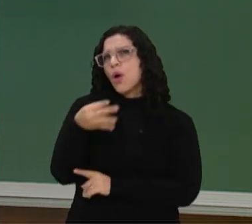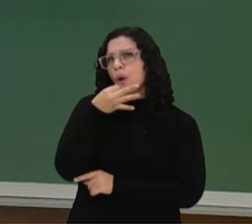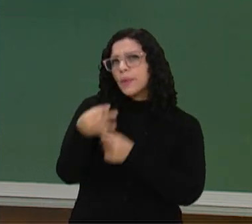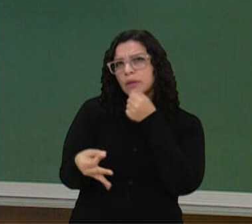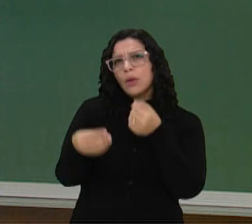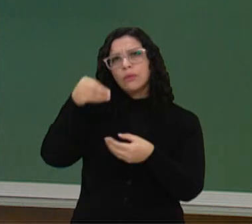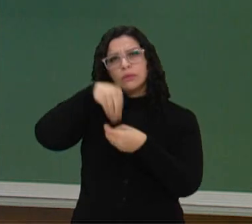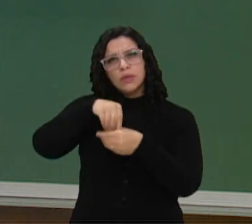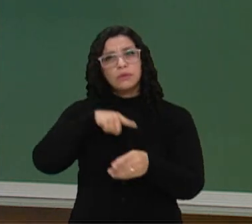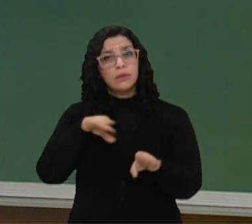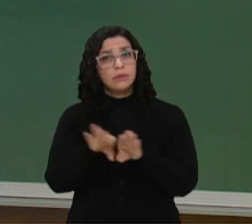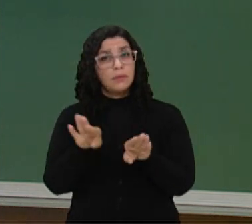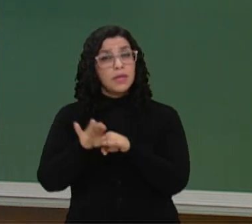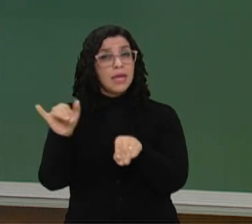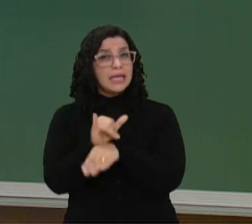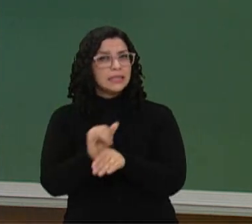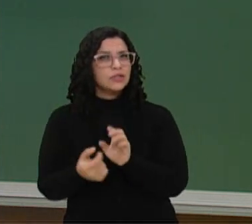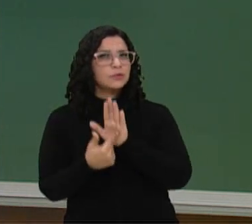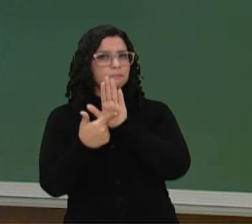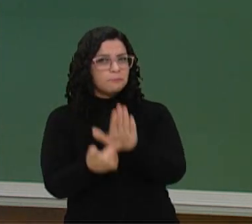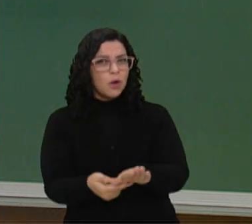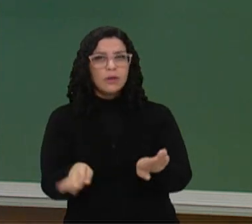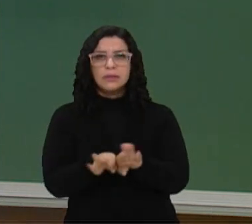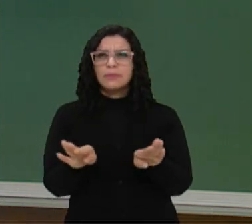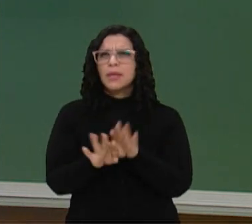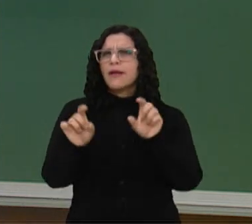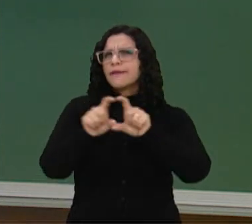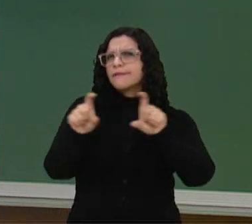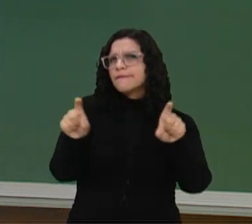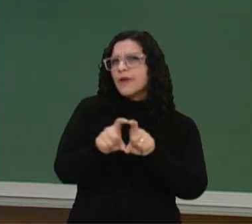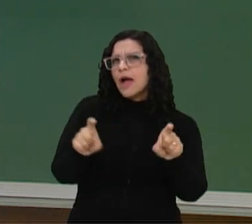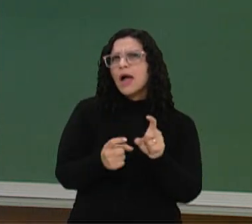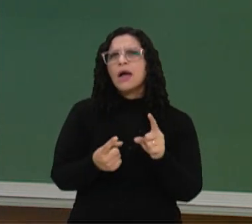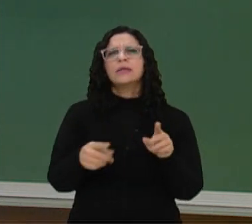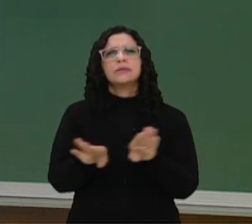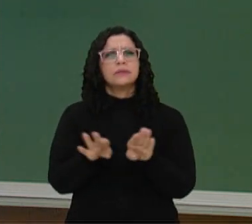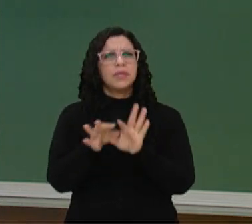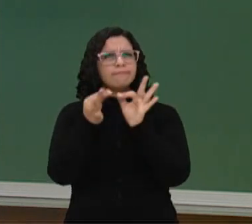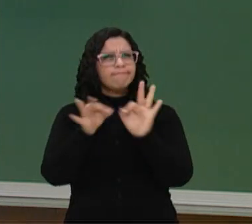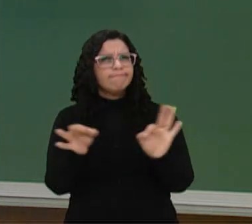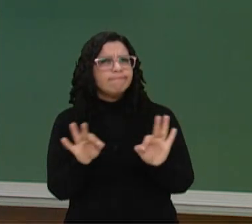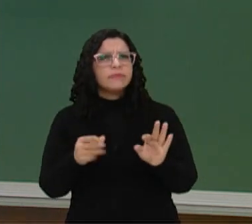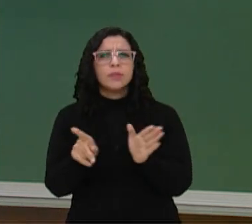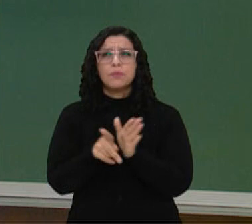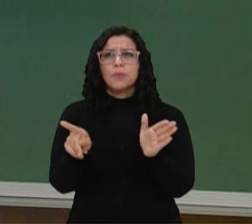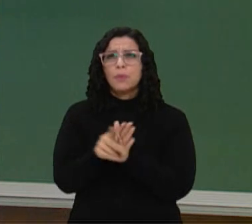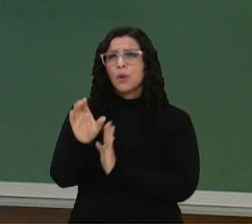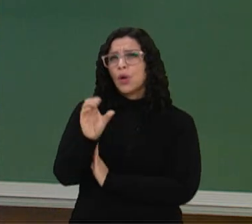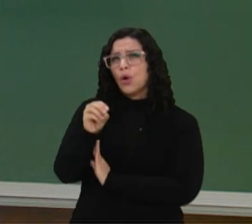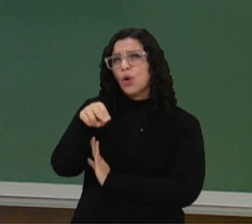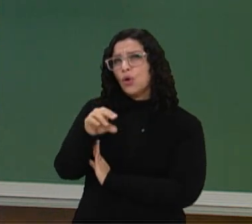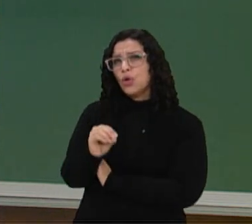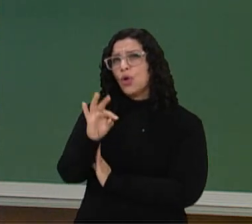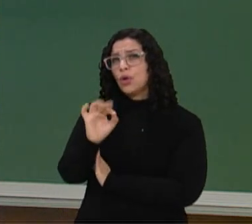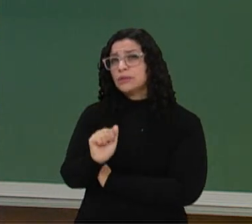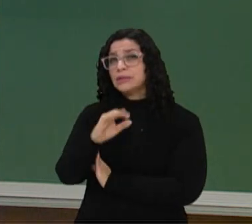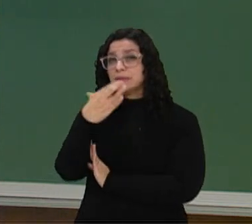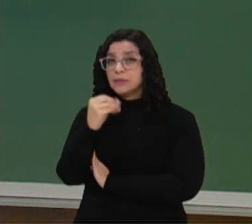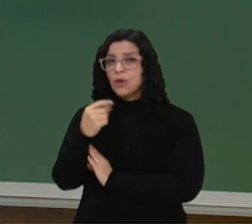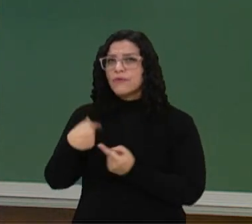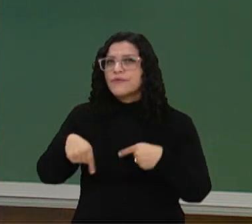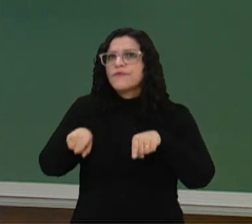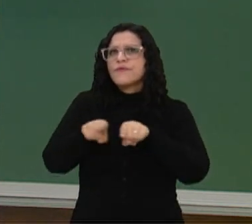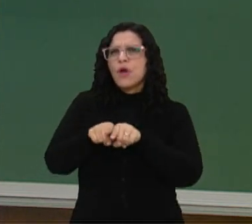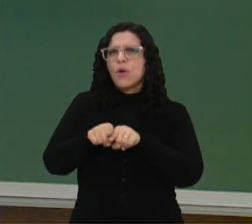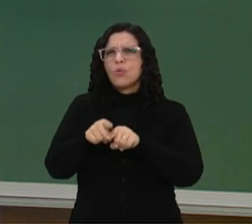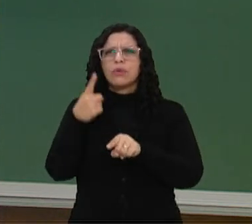argumentativos, seus recursos expressivos, o emprego de frases, expressões, conotação, todos esses recursos de